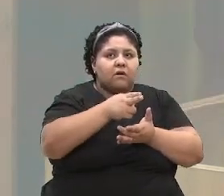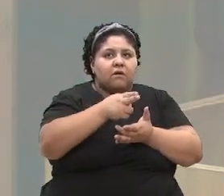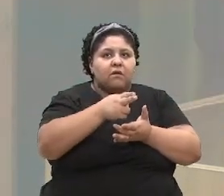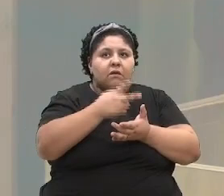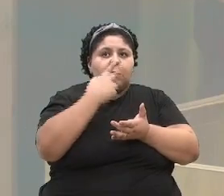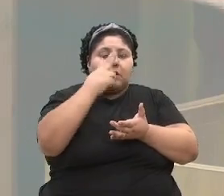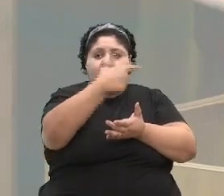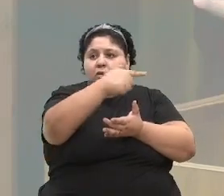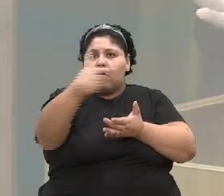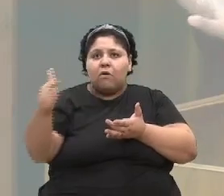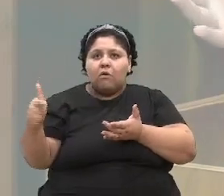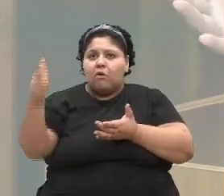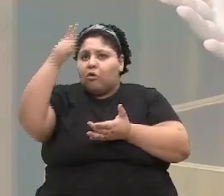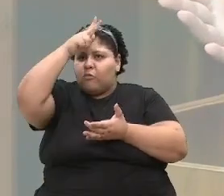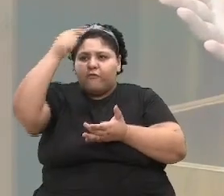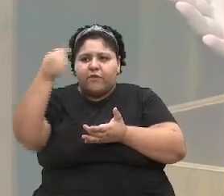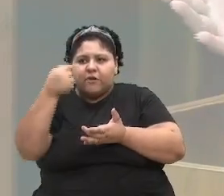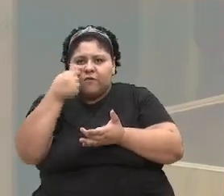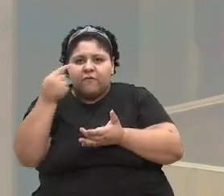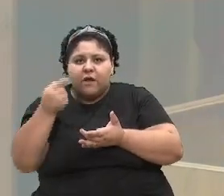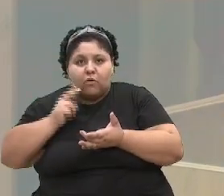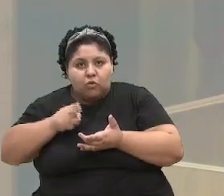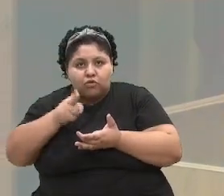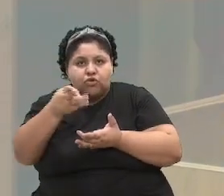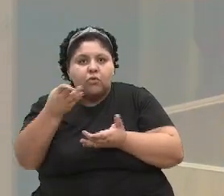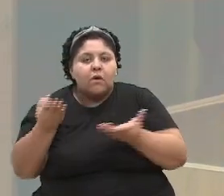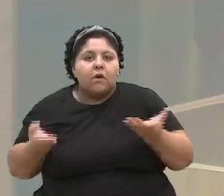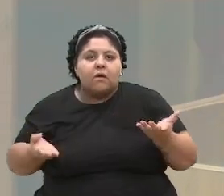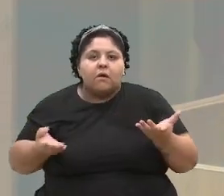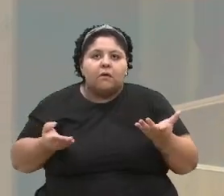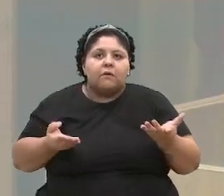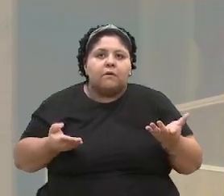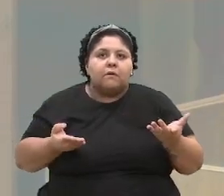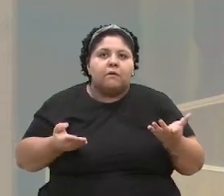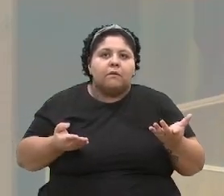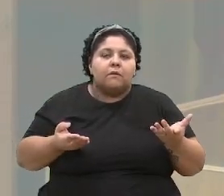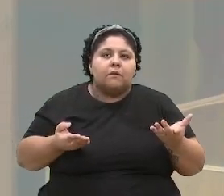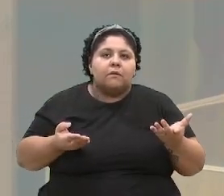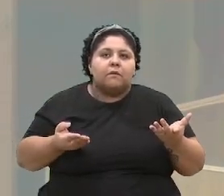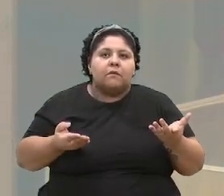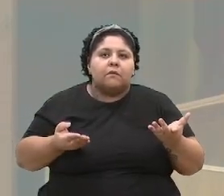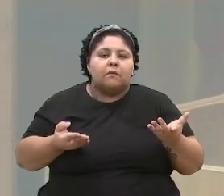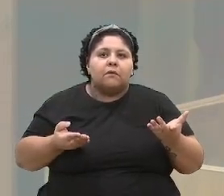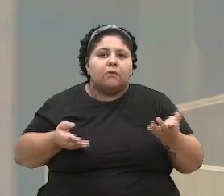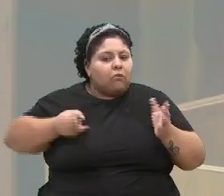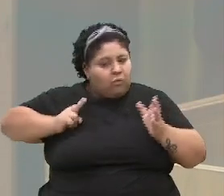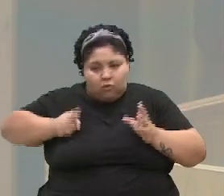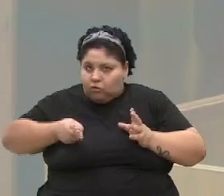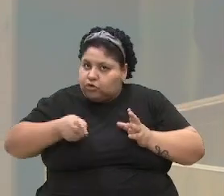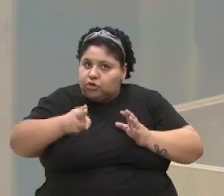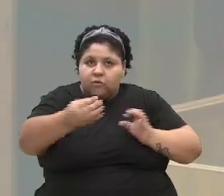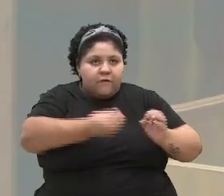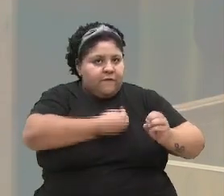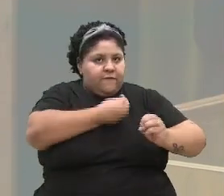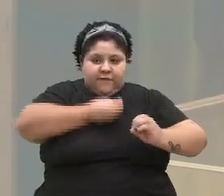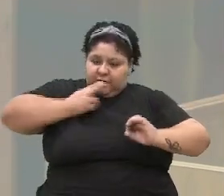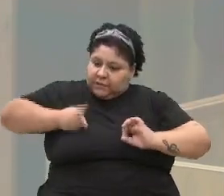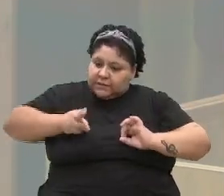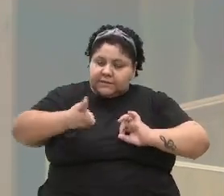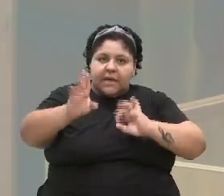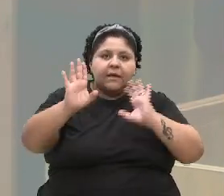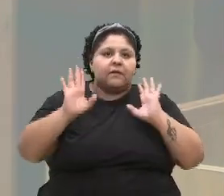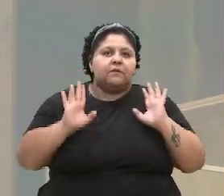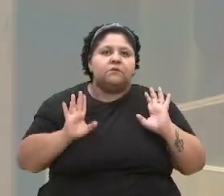outros. E o prefeito não enxerga isso. Ele mantém, mas c'est la vie. O barco vai e cada um responde pelos seus